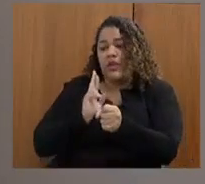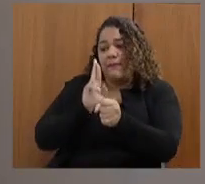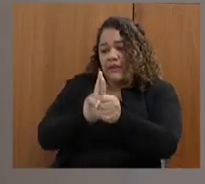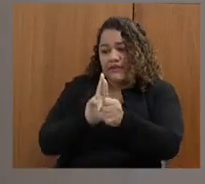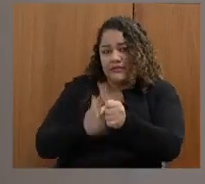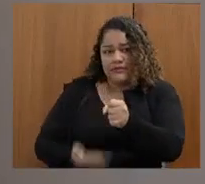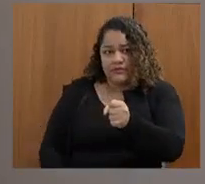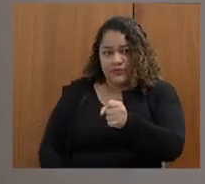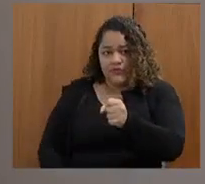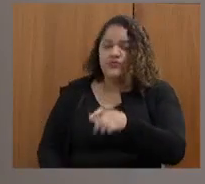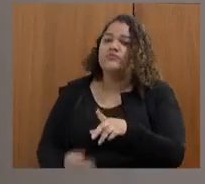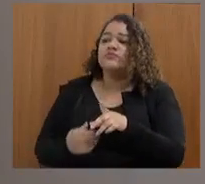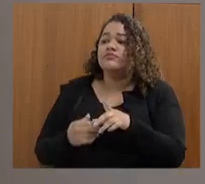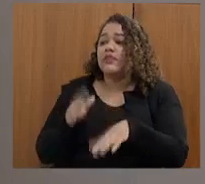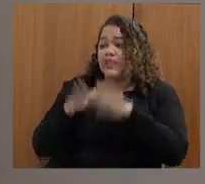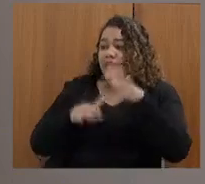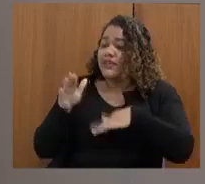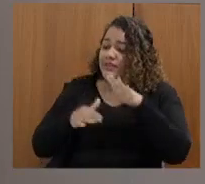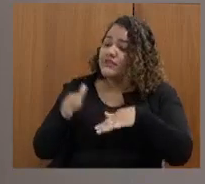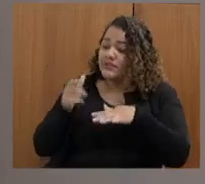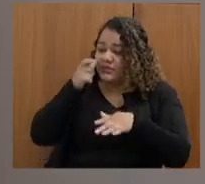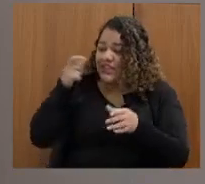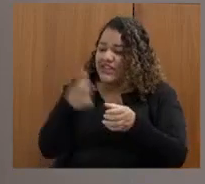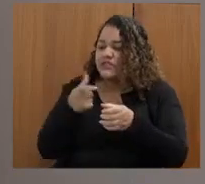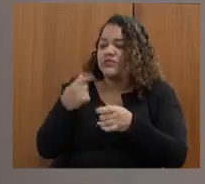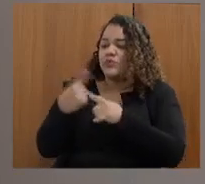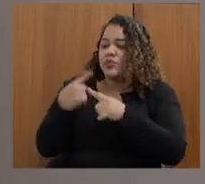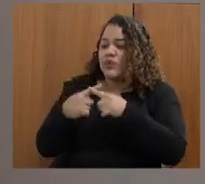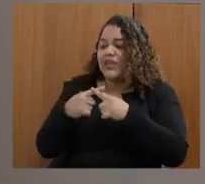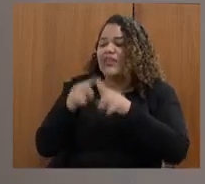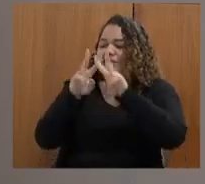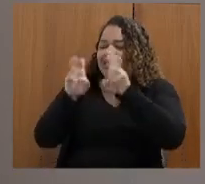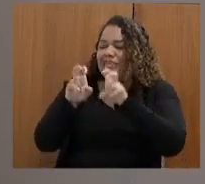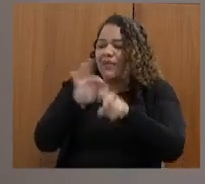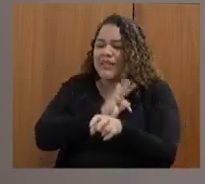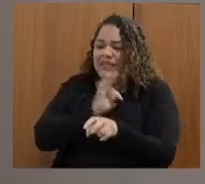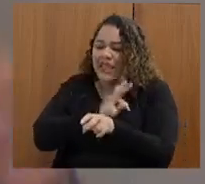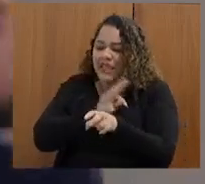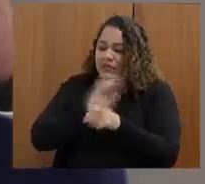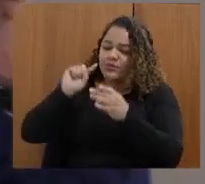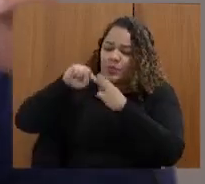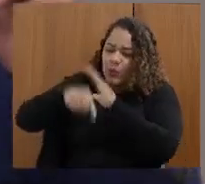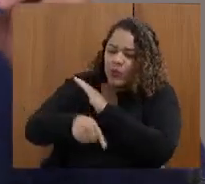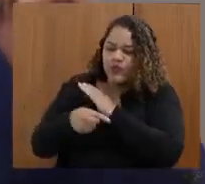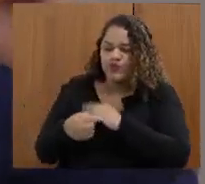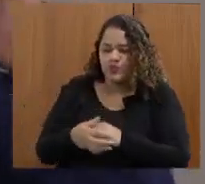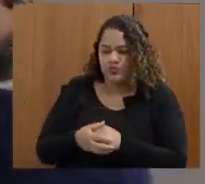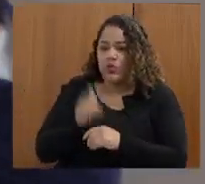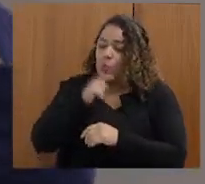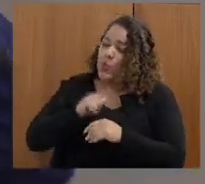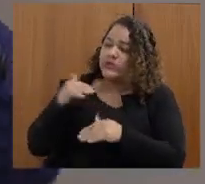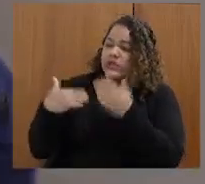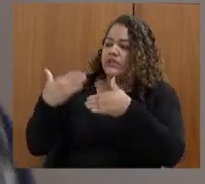representante o que às vezes até mais interessante que o assunto técnico que fica mais profundo e a gente consegue alguns encaminhamentos